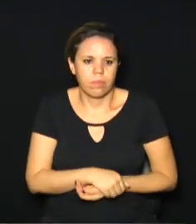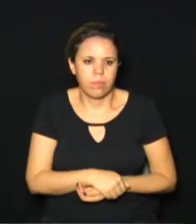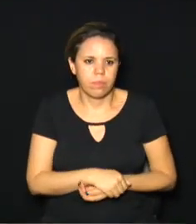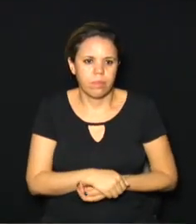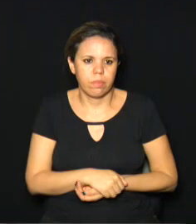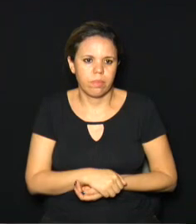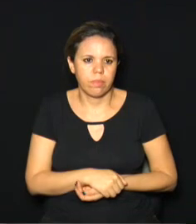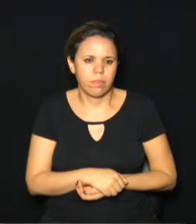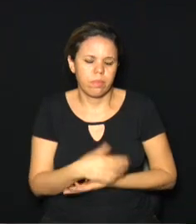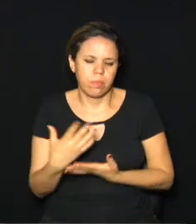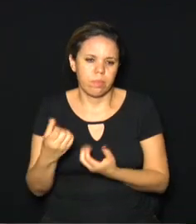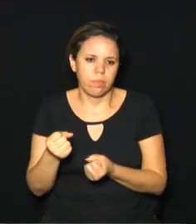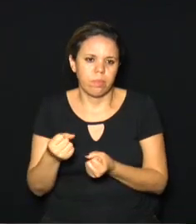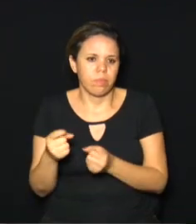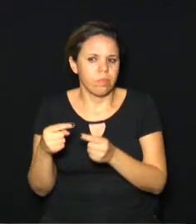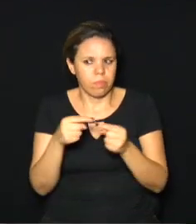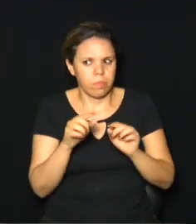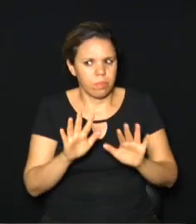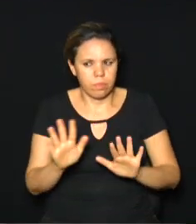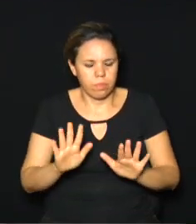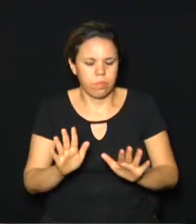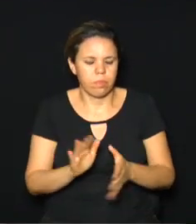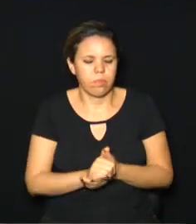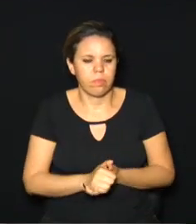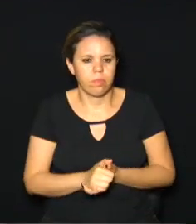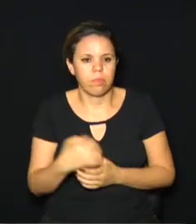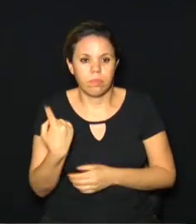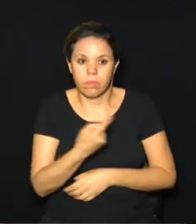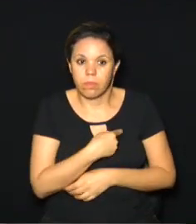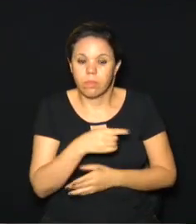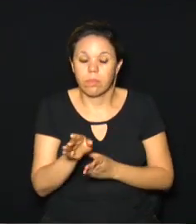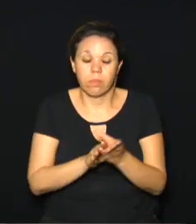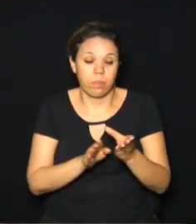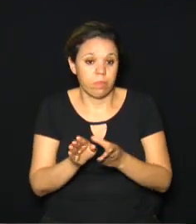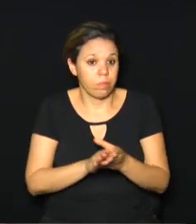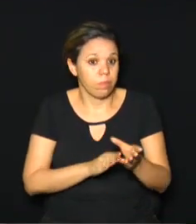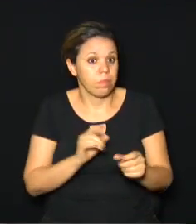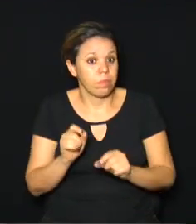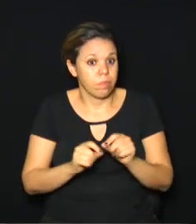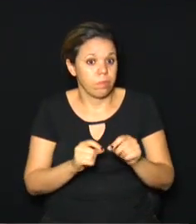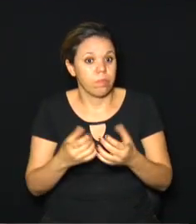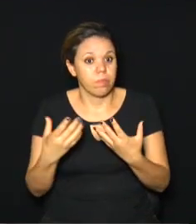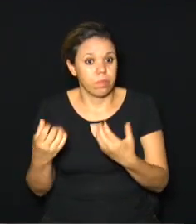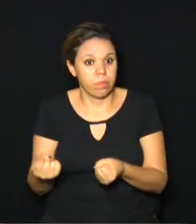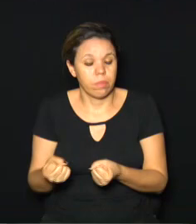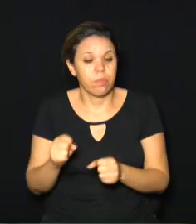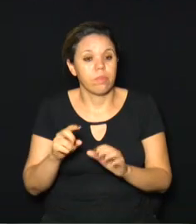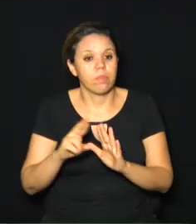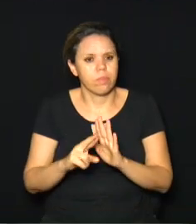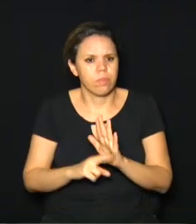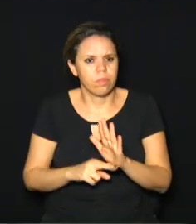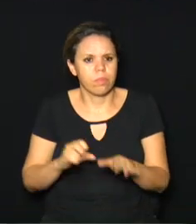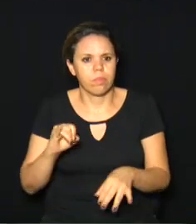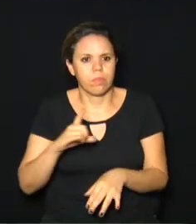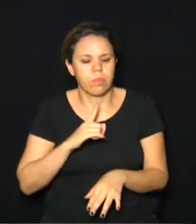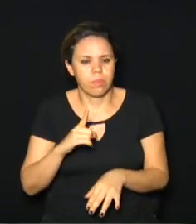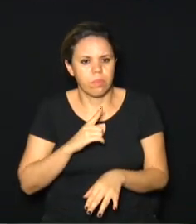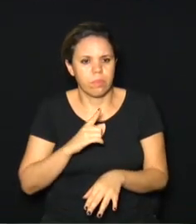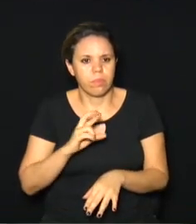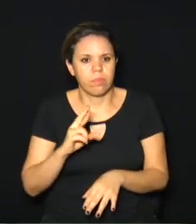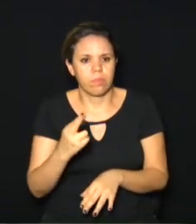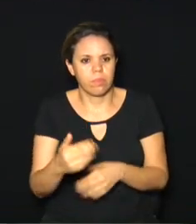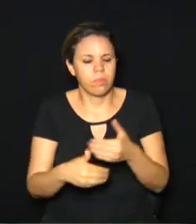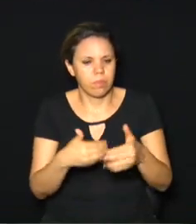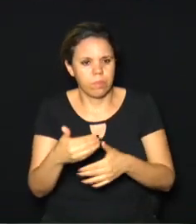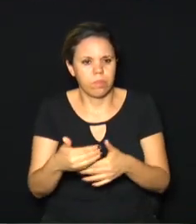é consenso, né? Então, assim, nós recomendamos que se adote as medidas. Se houver o retorno, nós